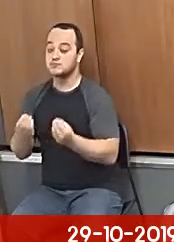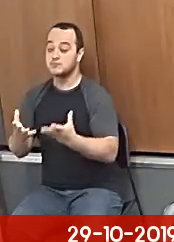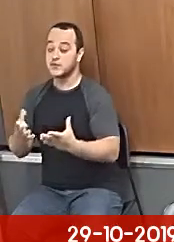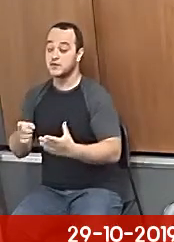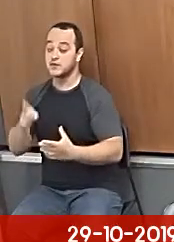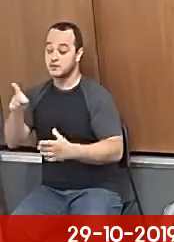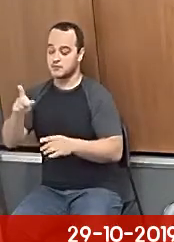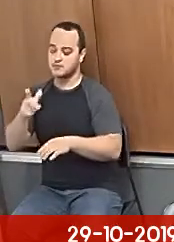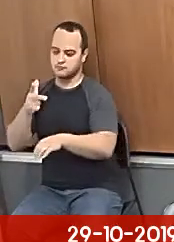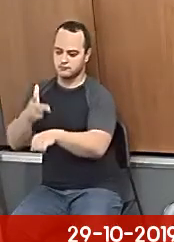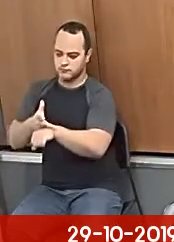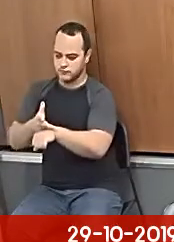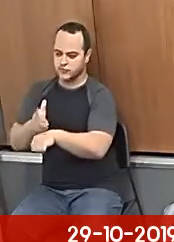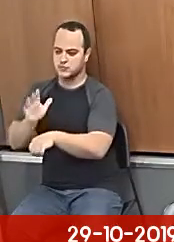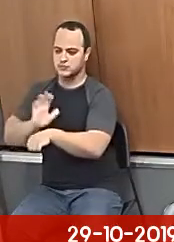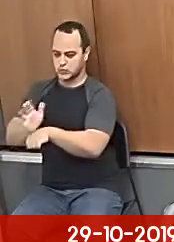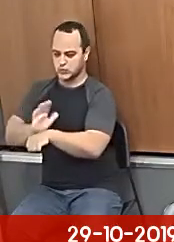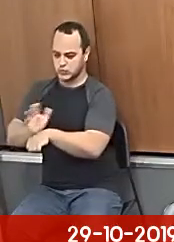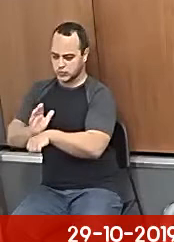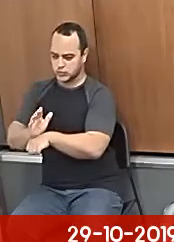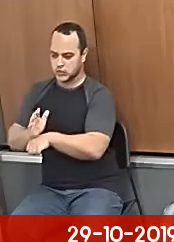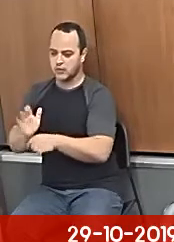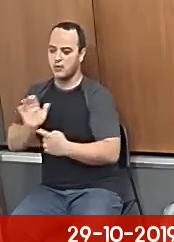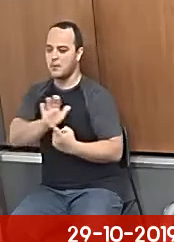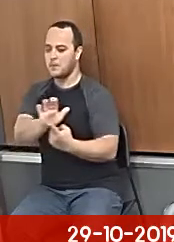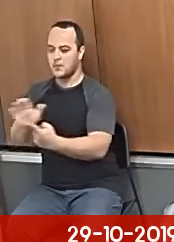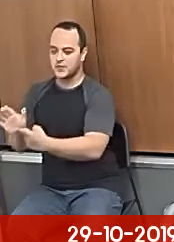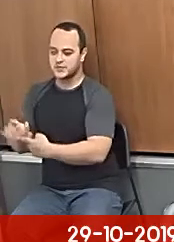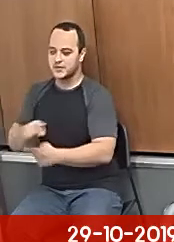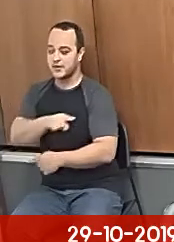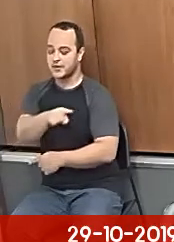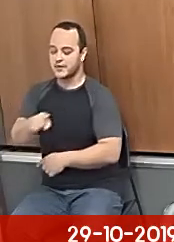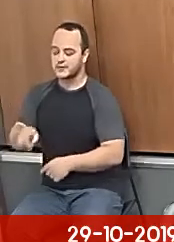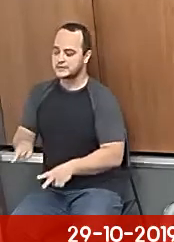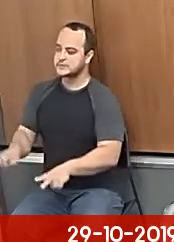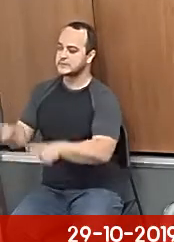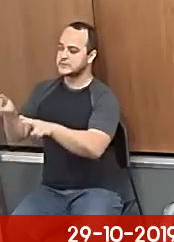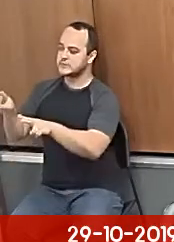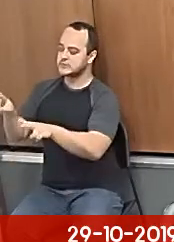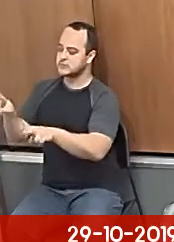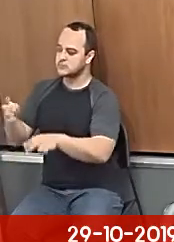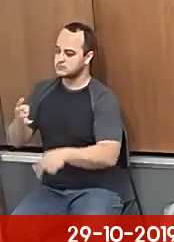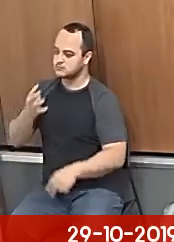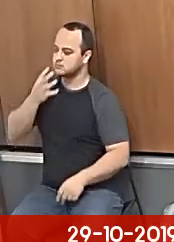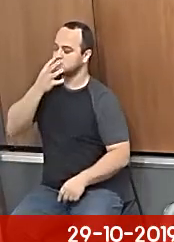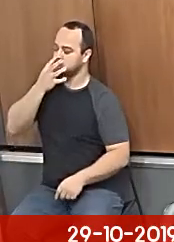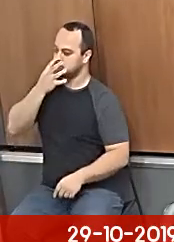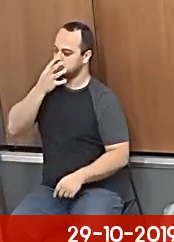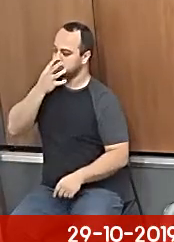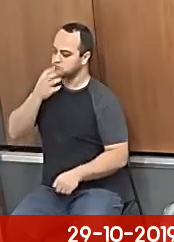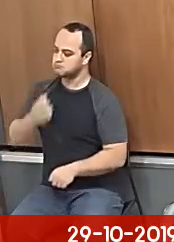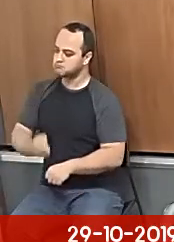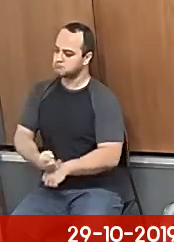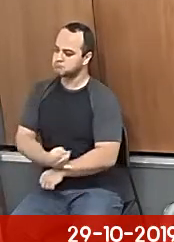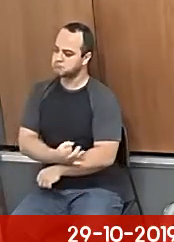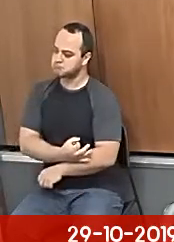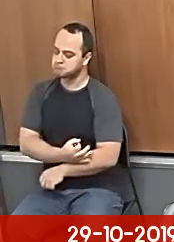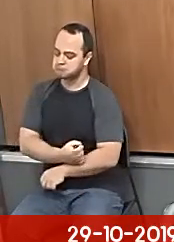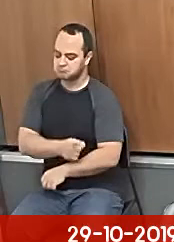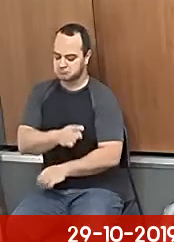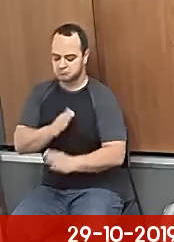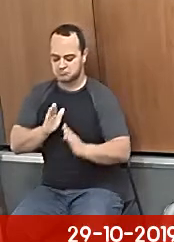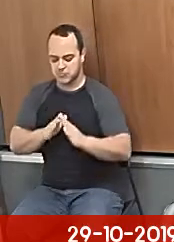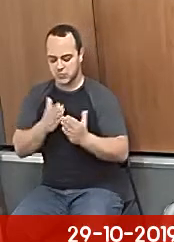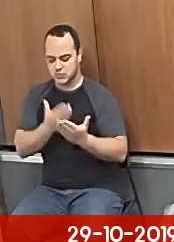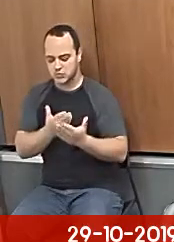desse vídeo para que os diretores sensibilizassem e vissem uma nova possibilidade na escola